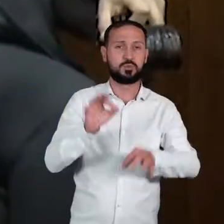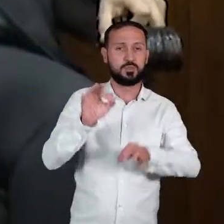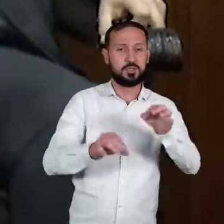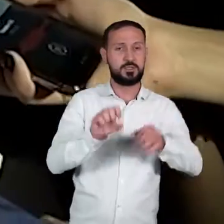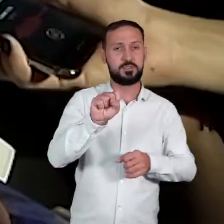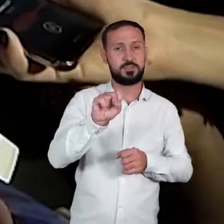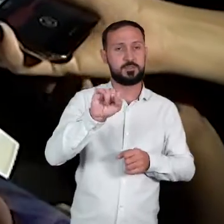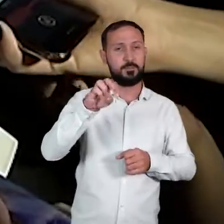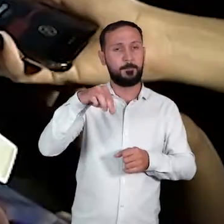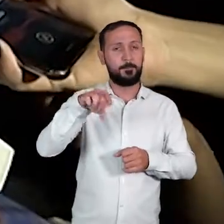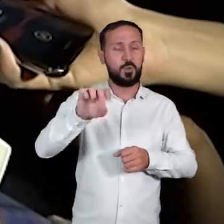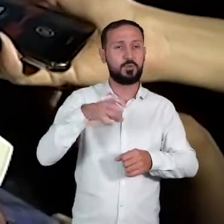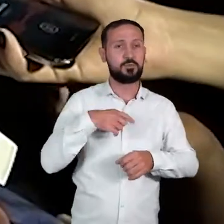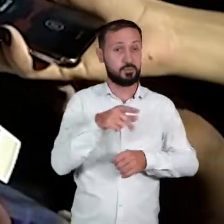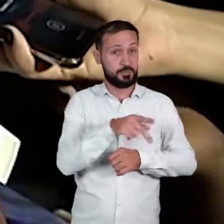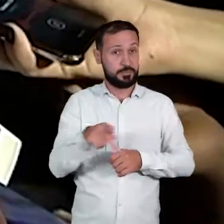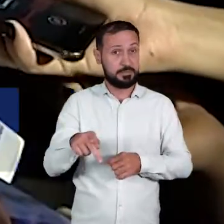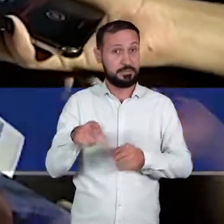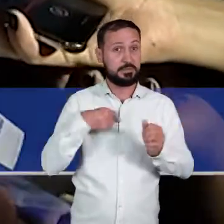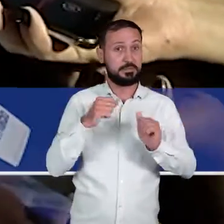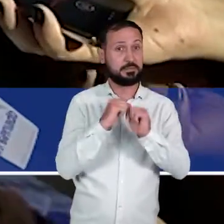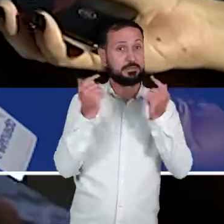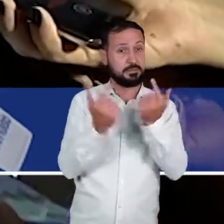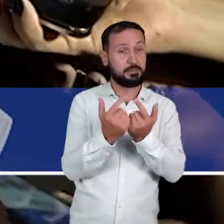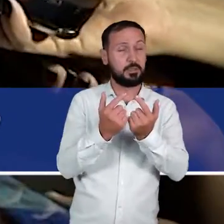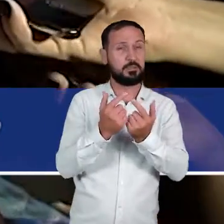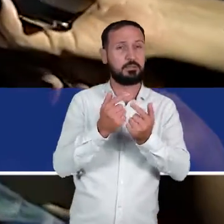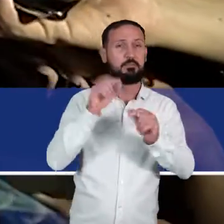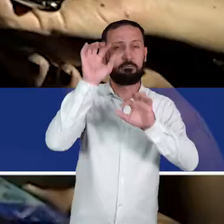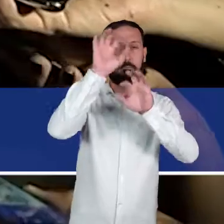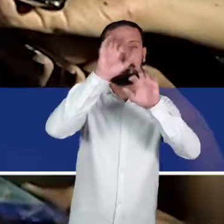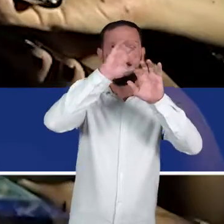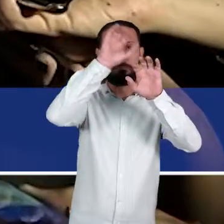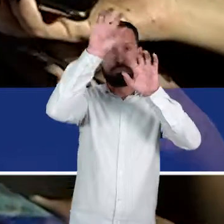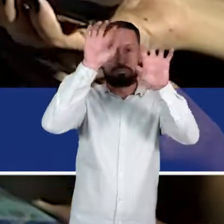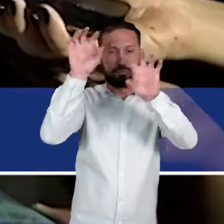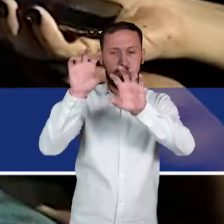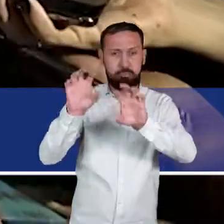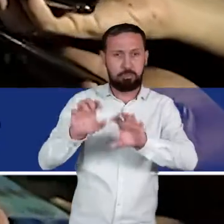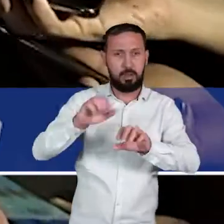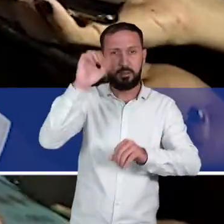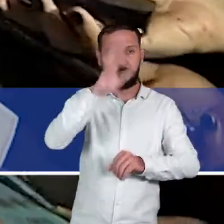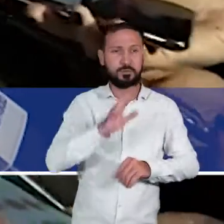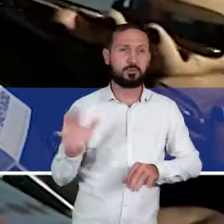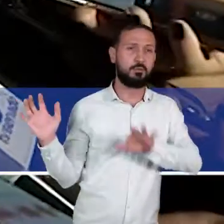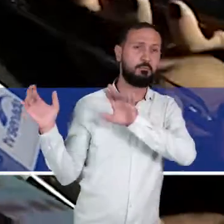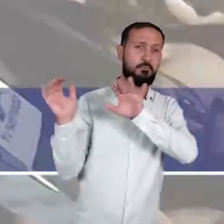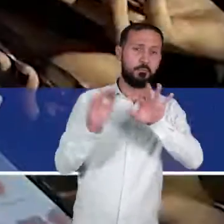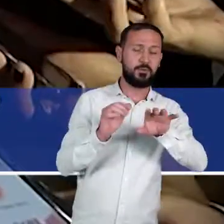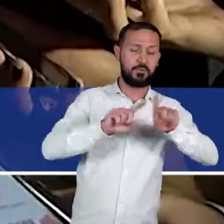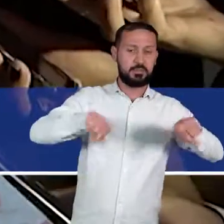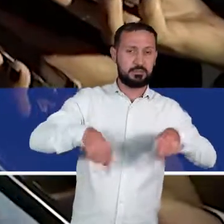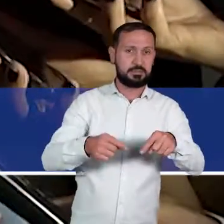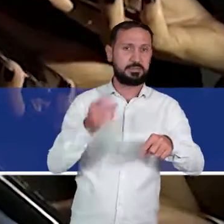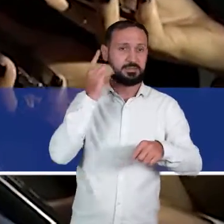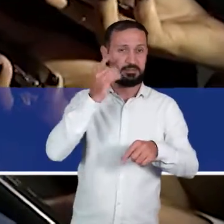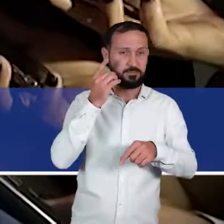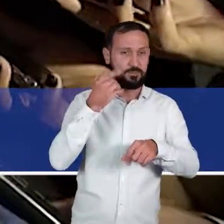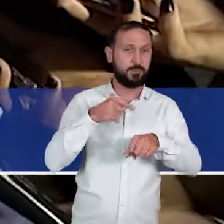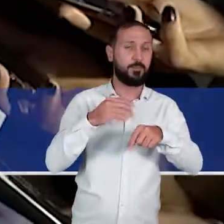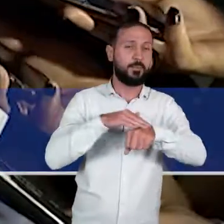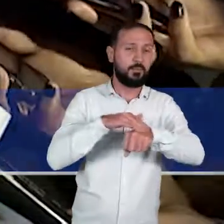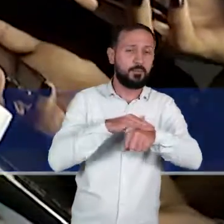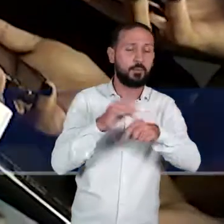Simone Tebet. Os presidentes das assembleias de todos os estados brasileiros vieram ao nosso gabinete por conta de